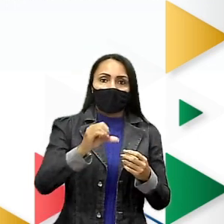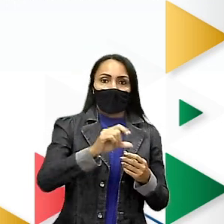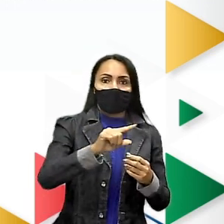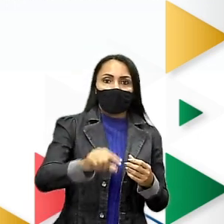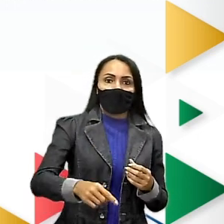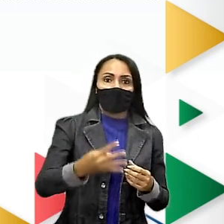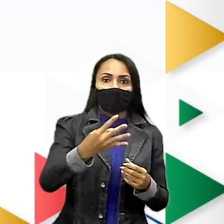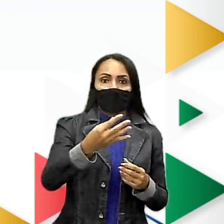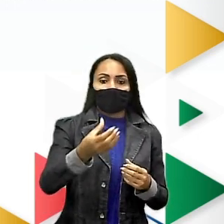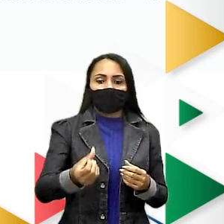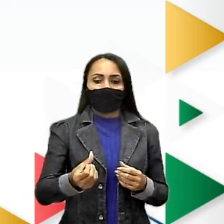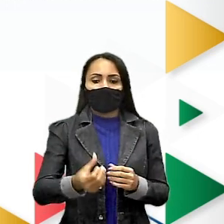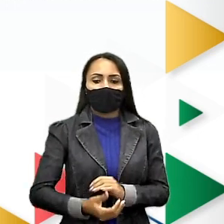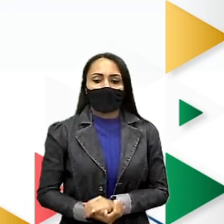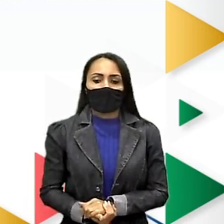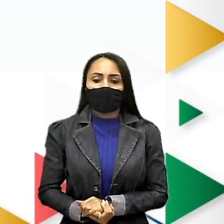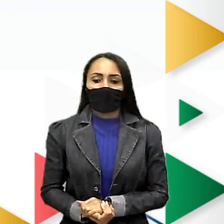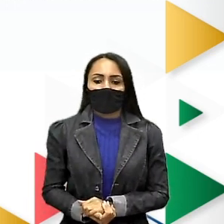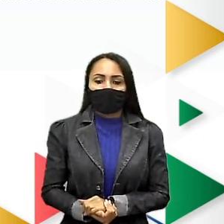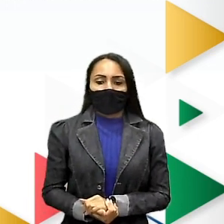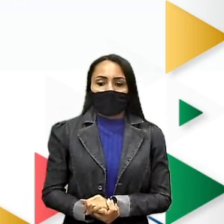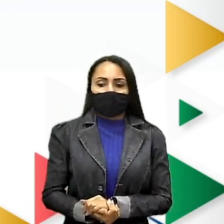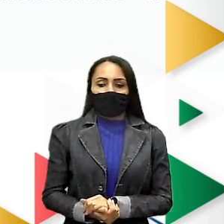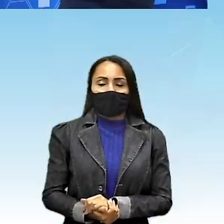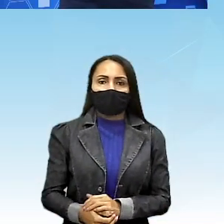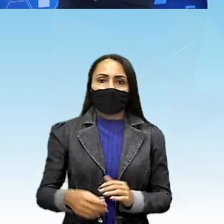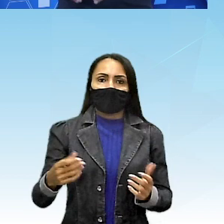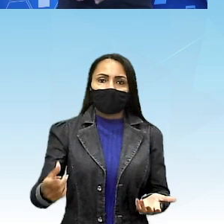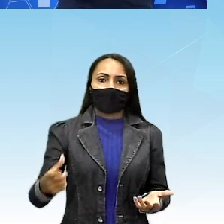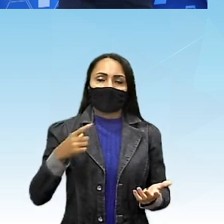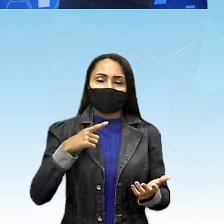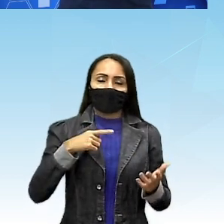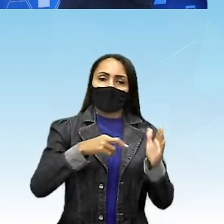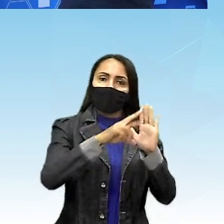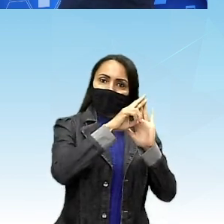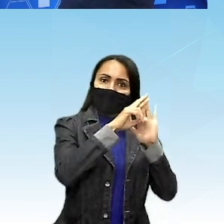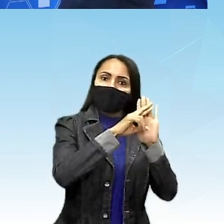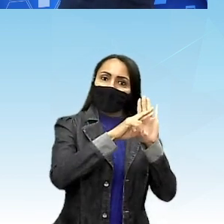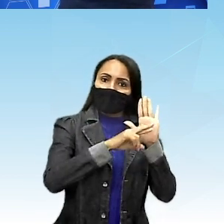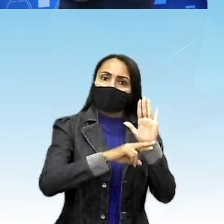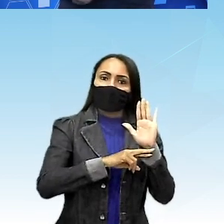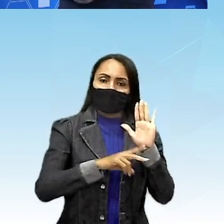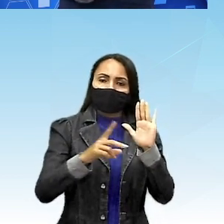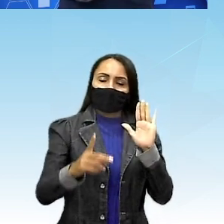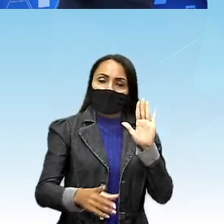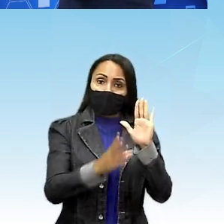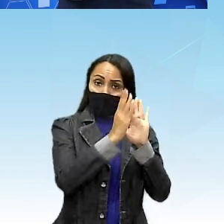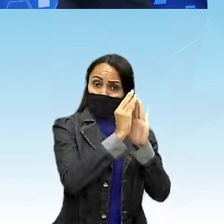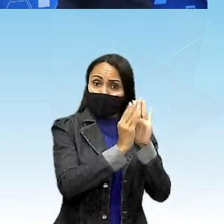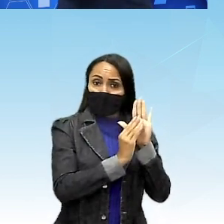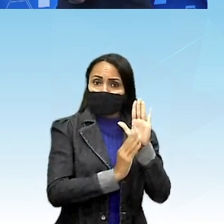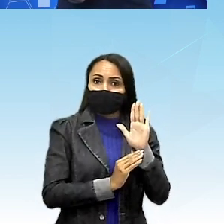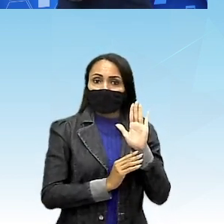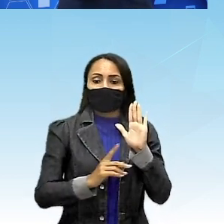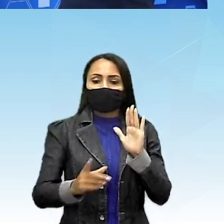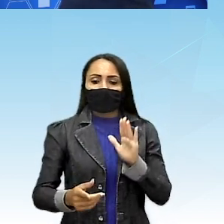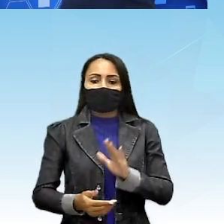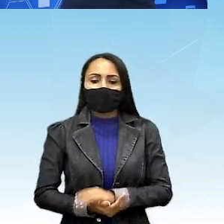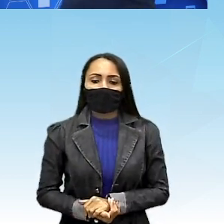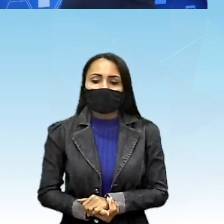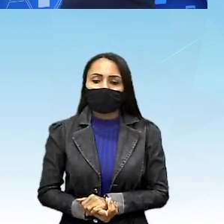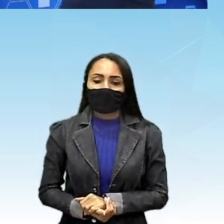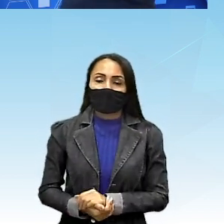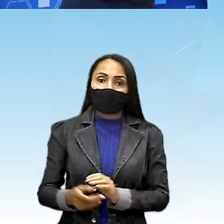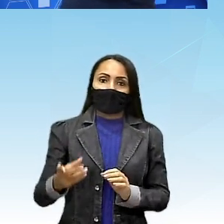9,46, ou seja, a notação científica ela tem uma regra, ela tem um modelo, e o modelo é que